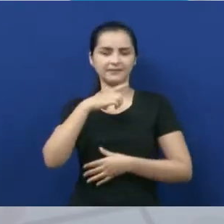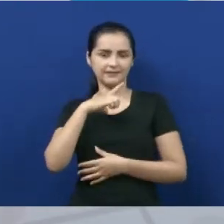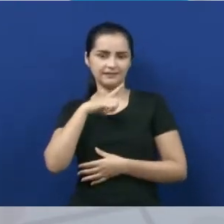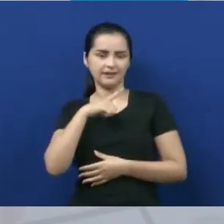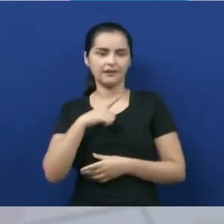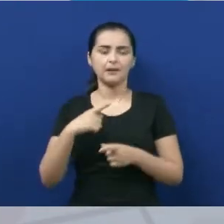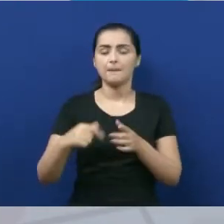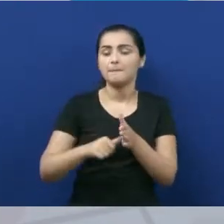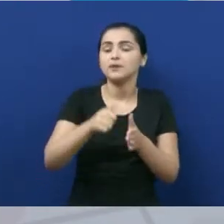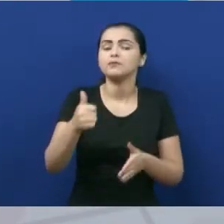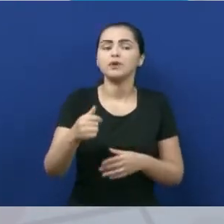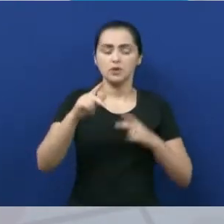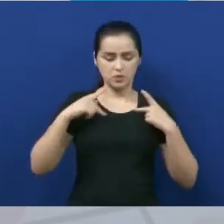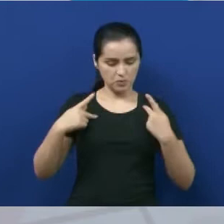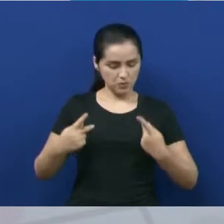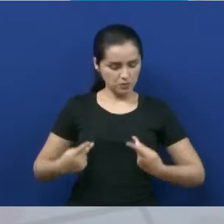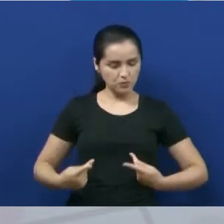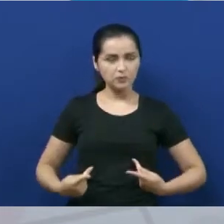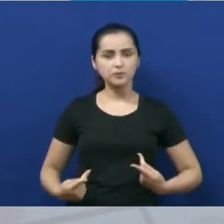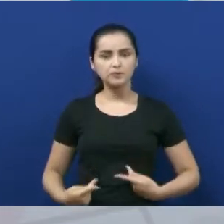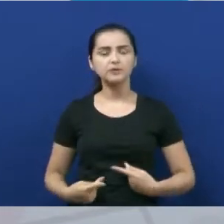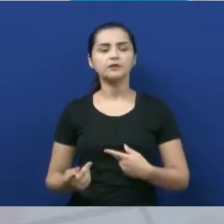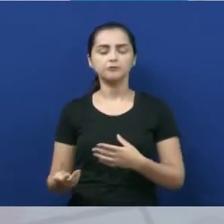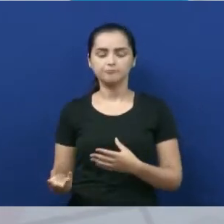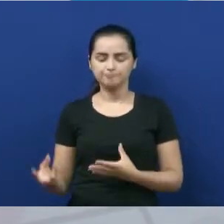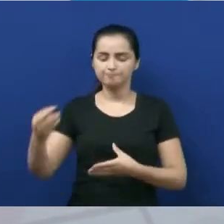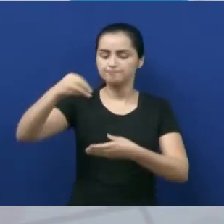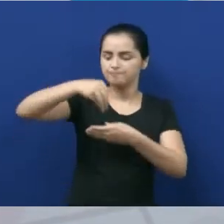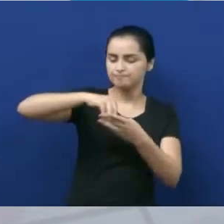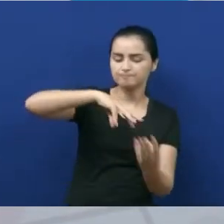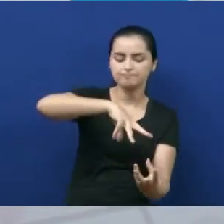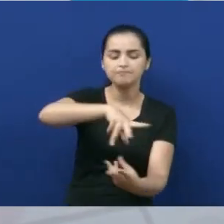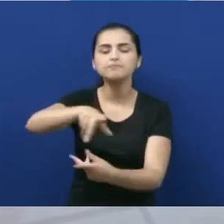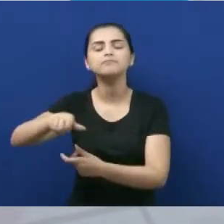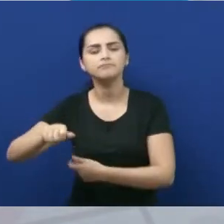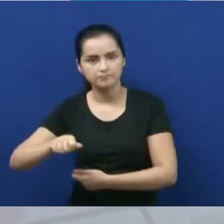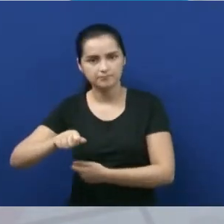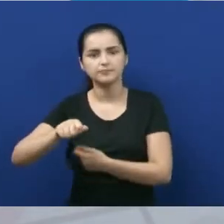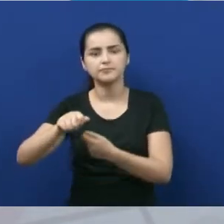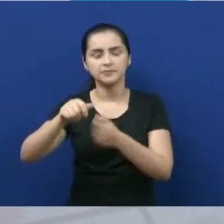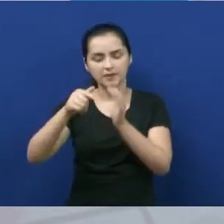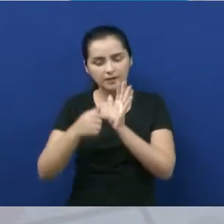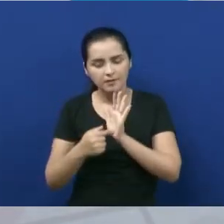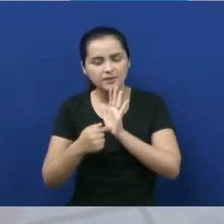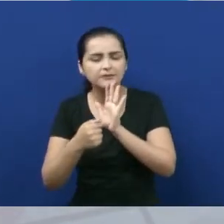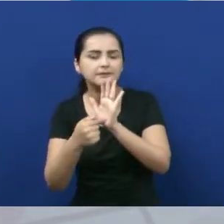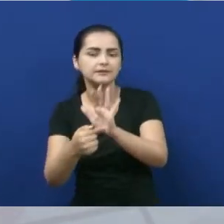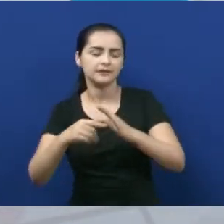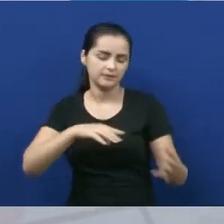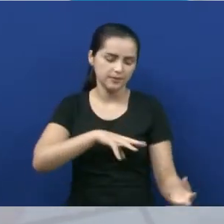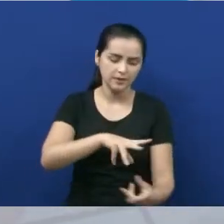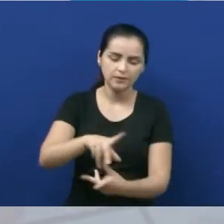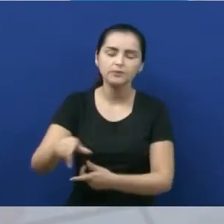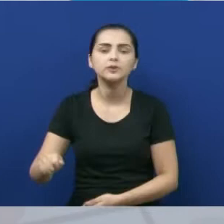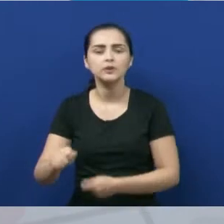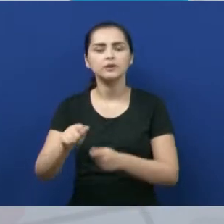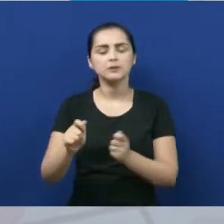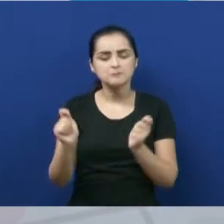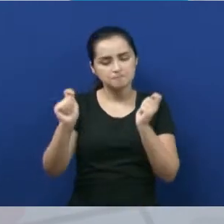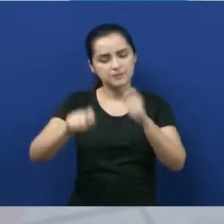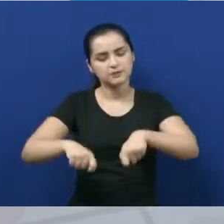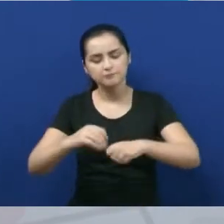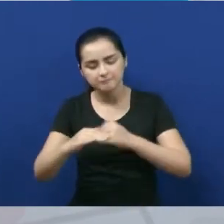existe primeiro homem é colocado no mundo primeiro homem ele é jogado para o mundo para poder